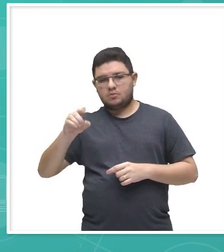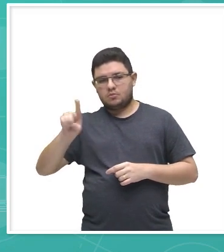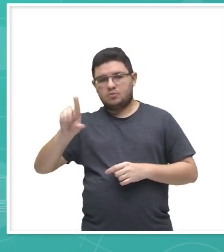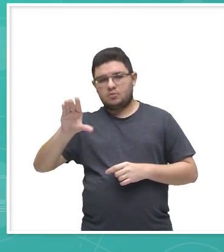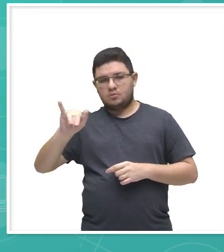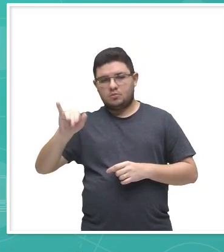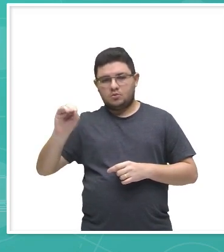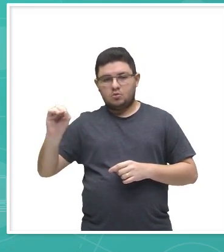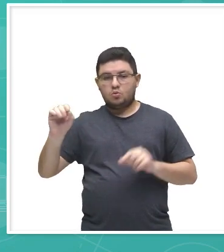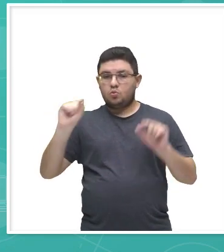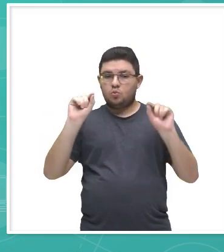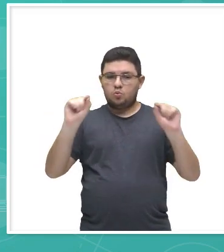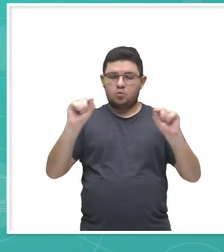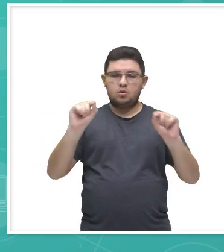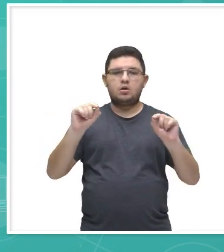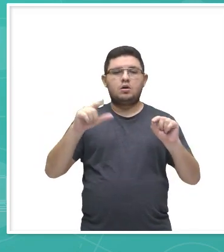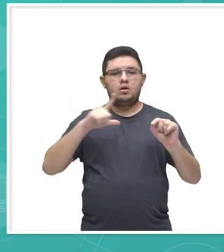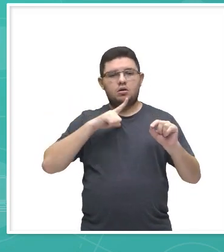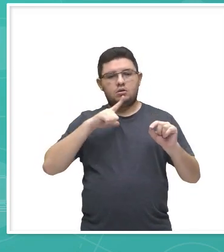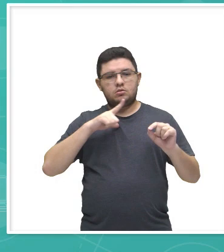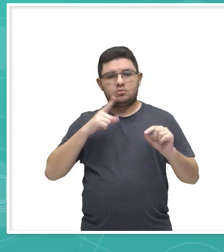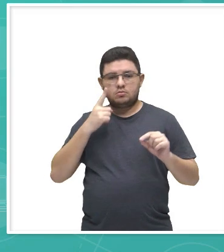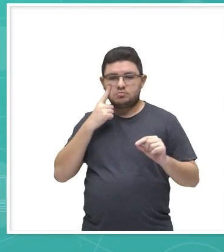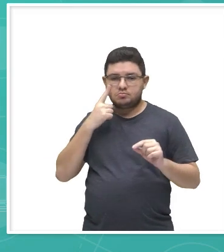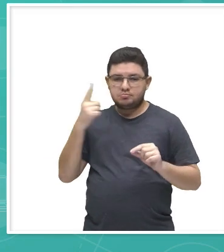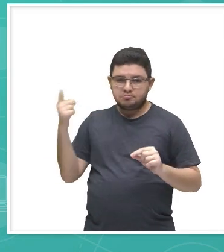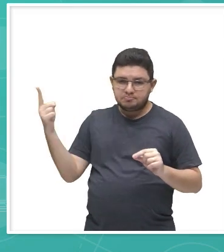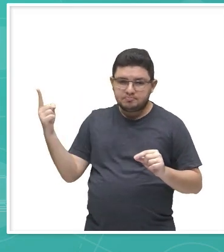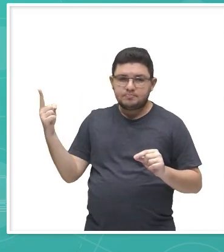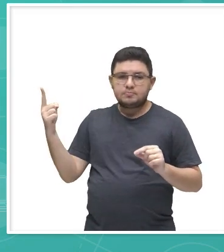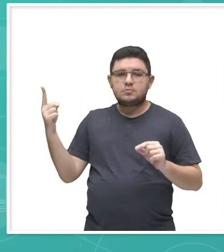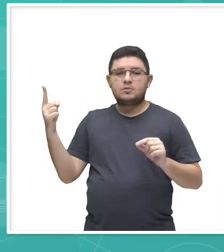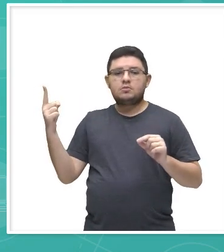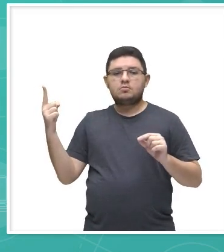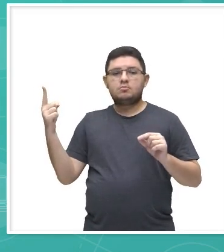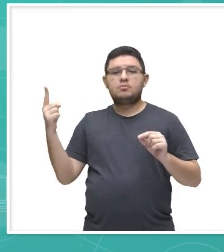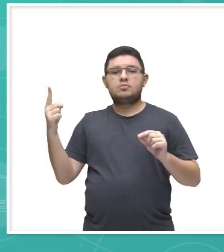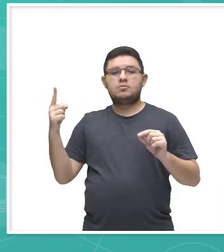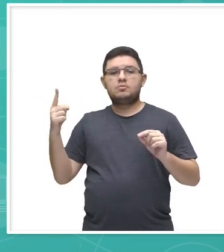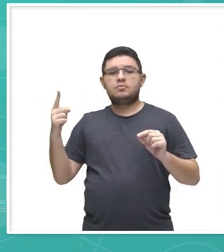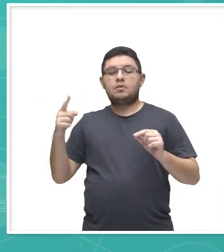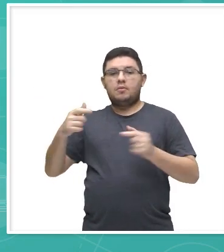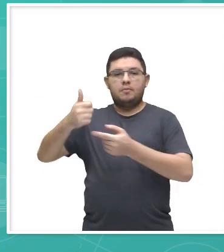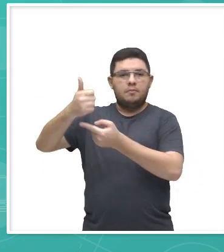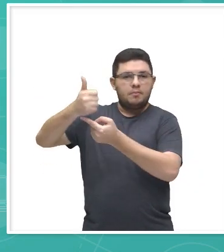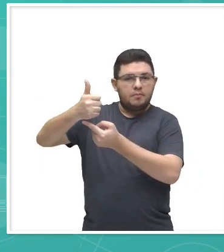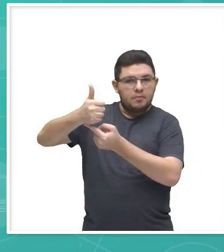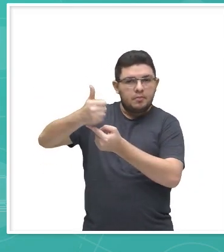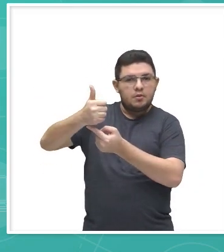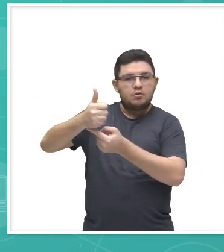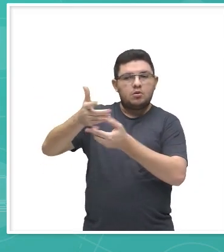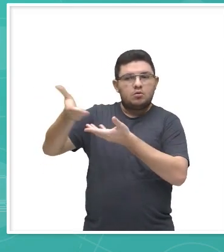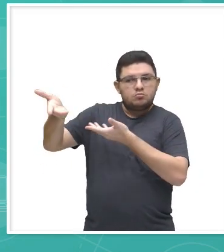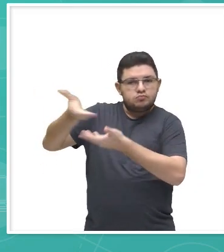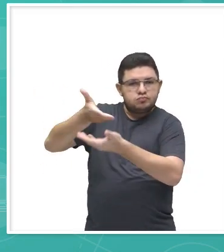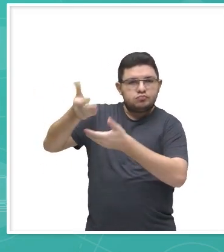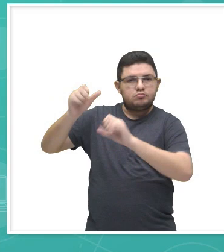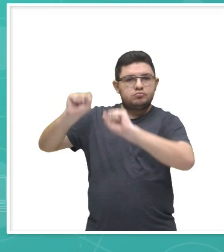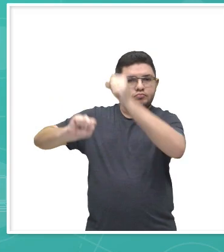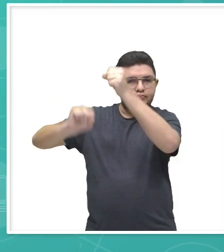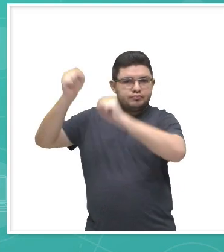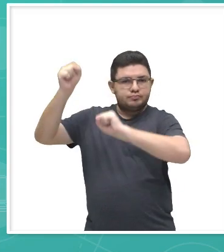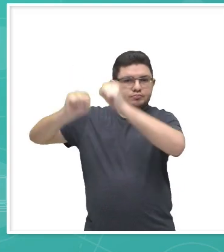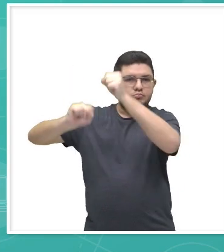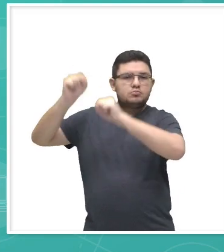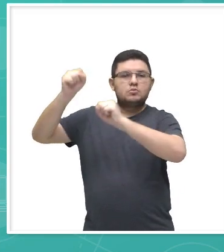na integração aqui, olha, entre a atividade primária, né, e o setor industrial. Então, a gente tem